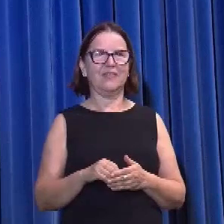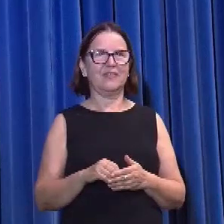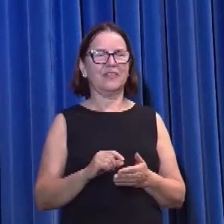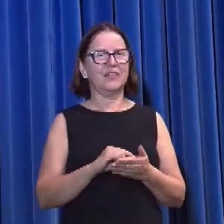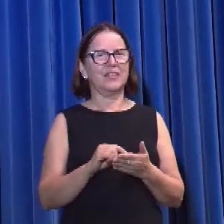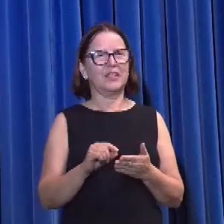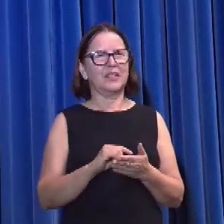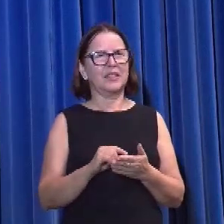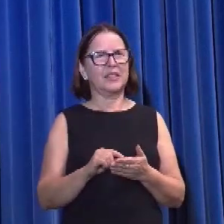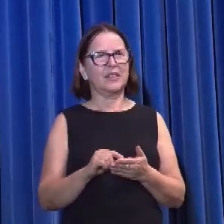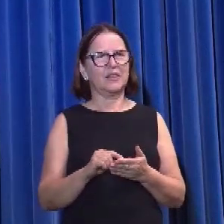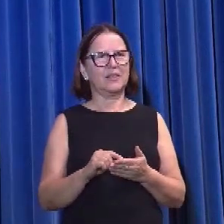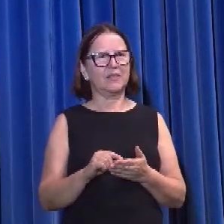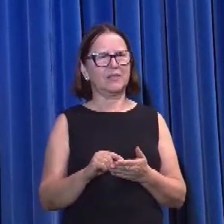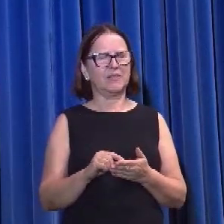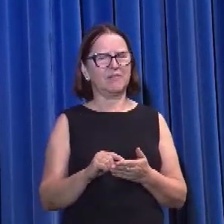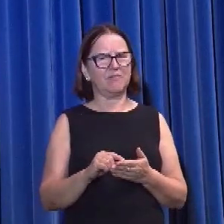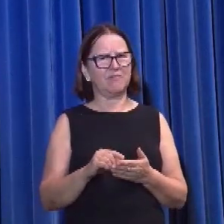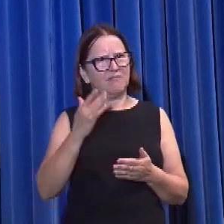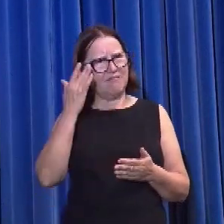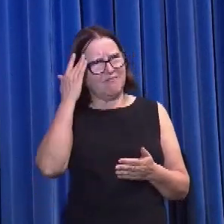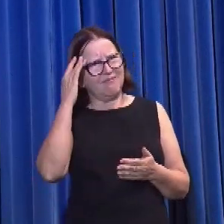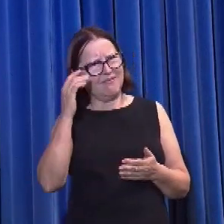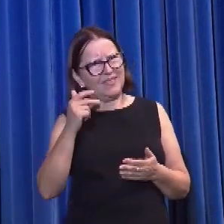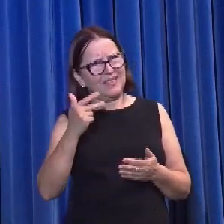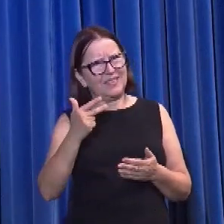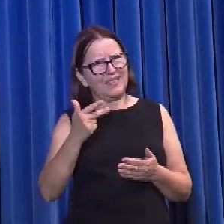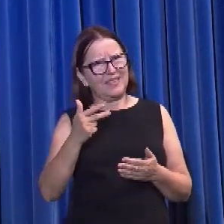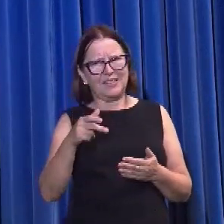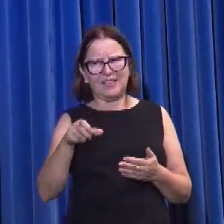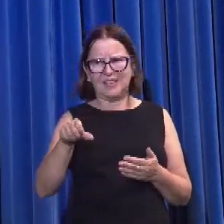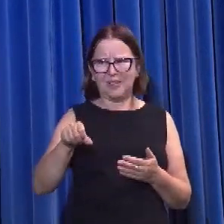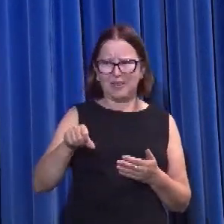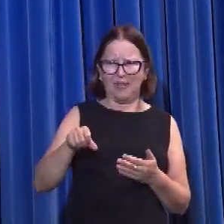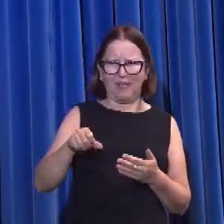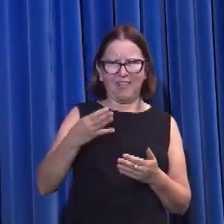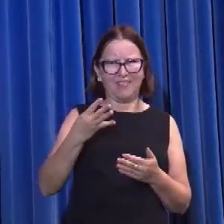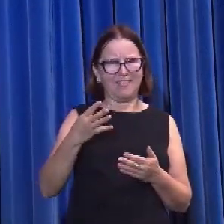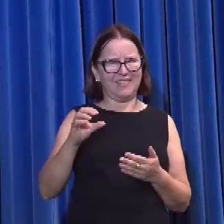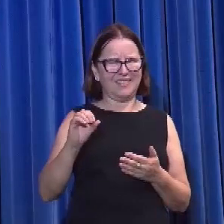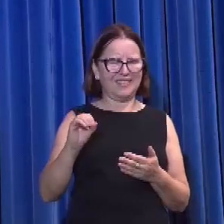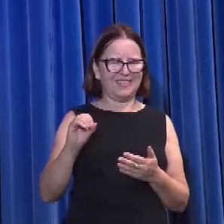versículo... Acho que começa no 39, será? Ou é 40?